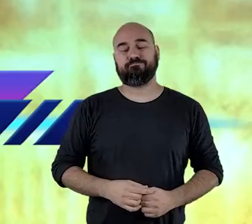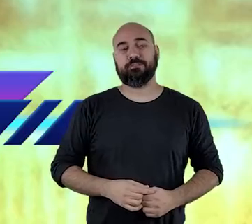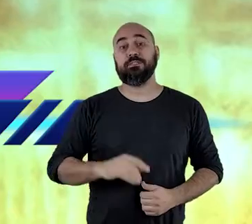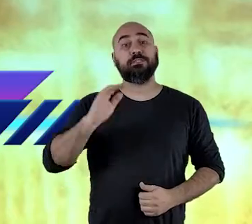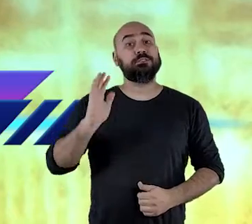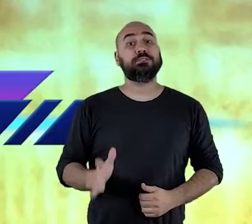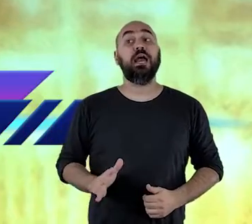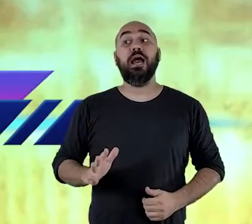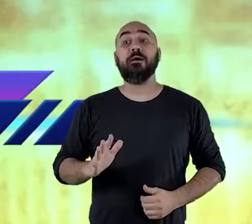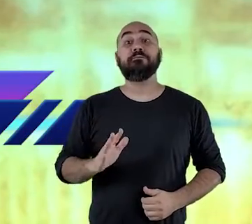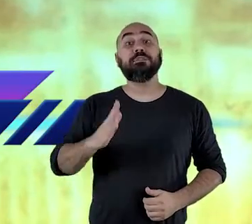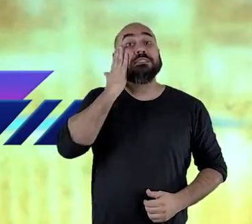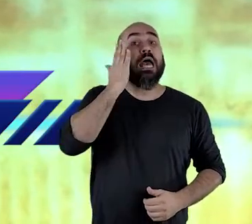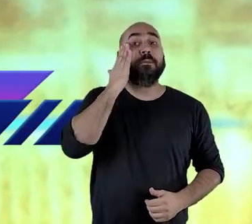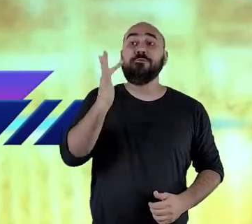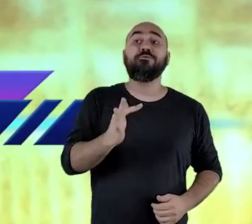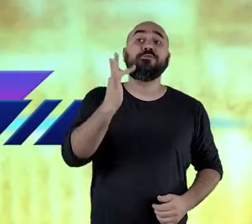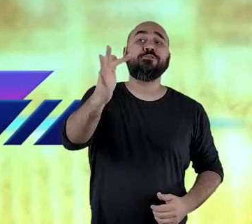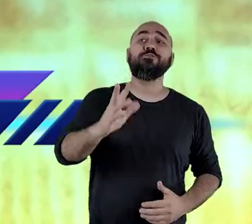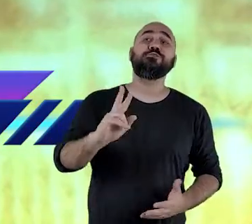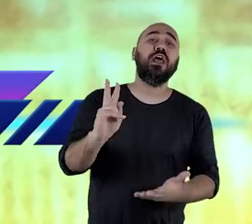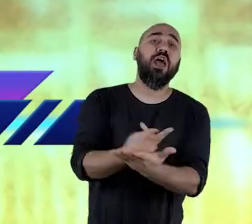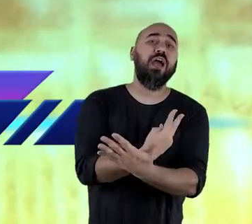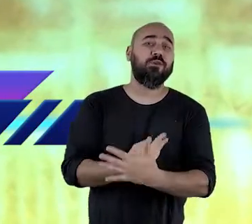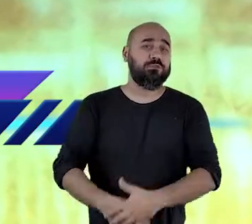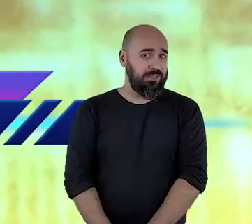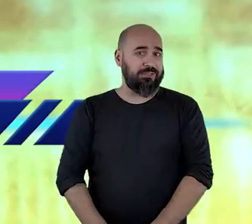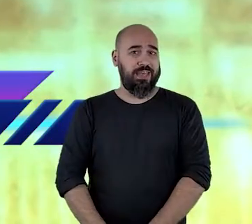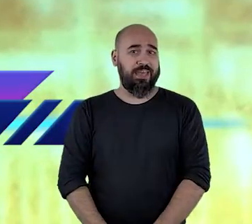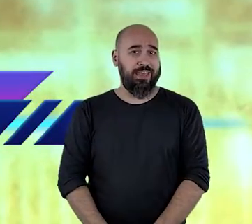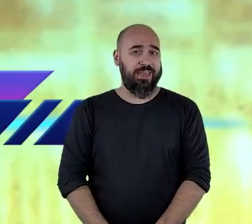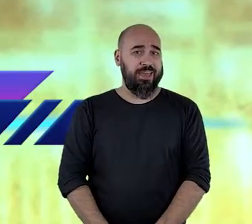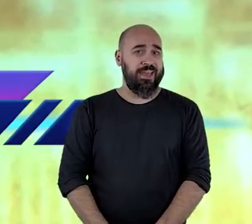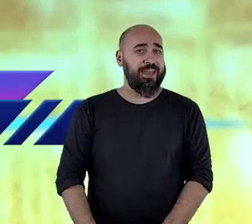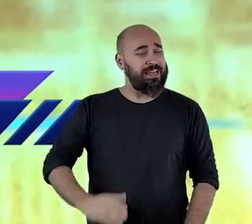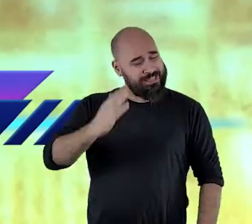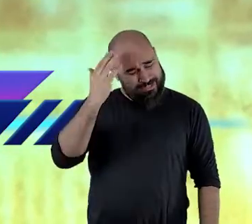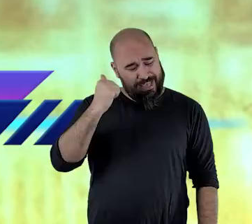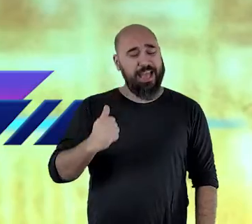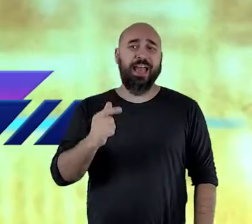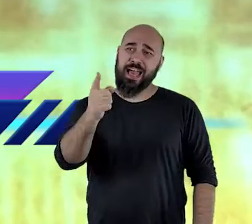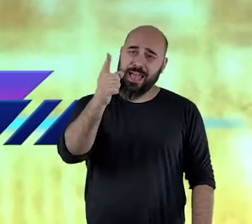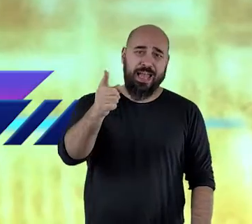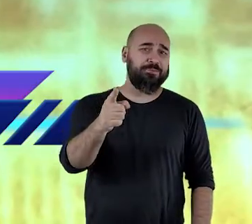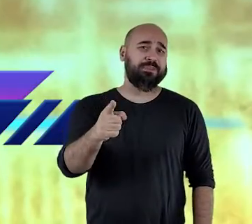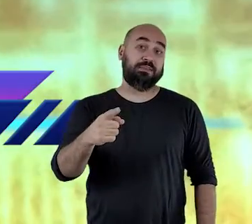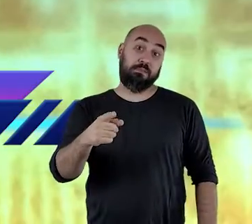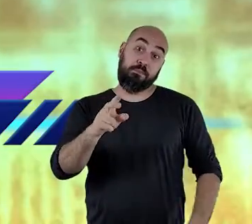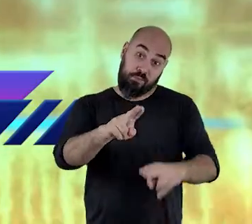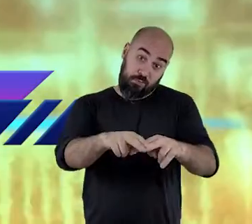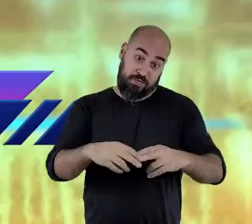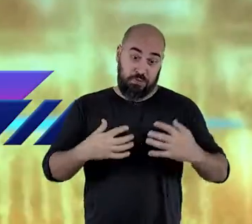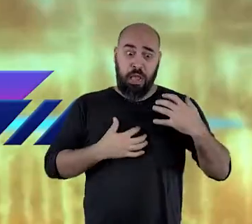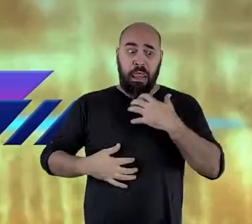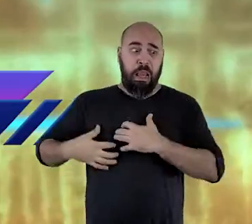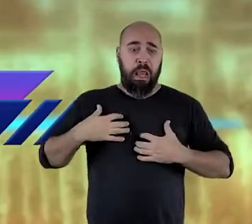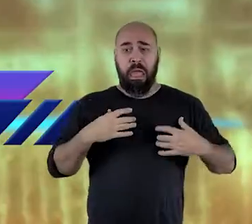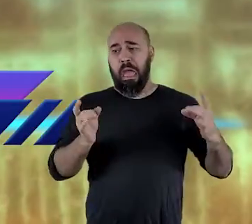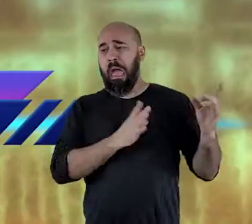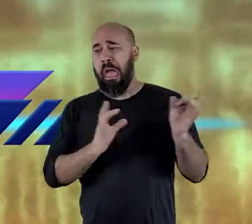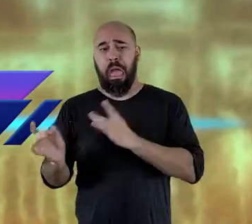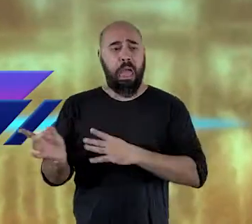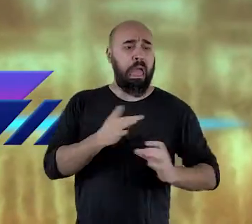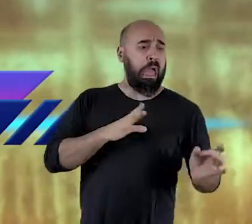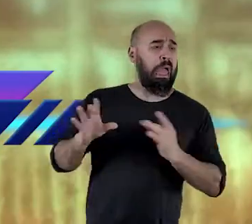vai acontecer. Se nós sabemos o que vai acontecer, não há razão nenhuma para ficarmos desesperados, com